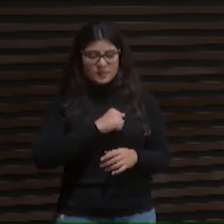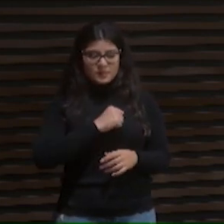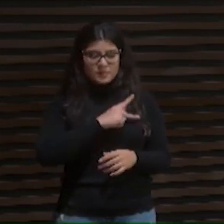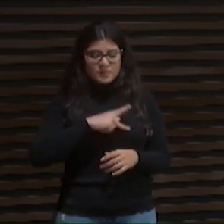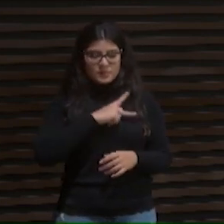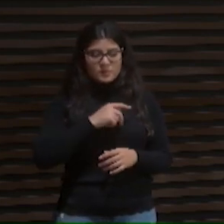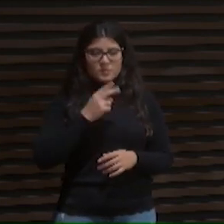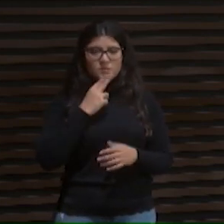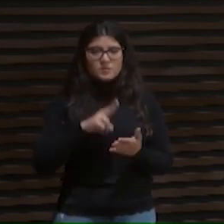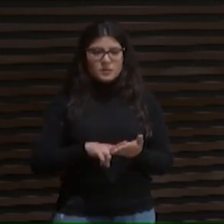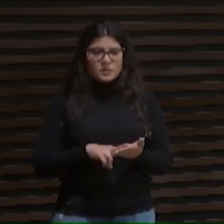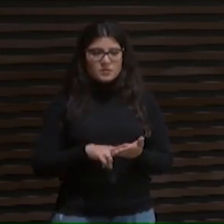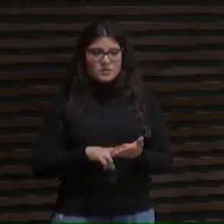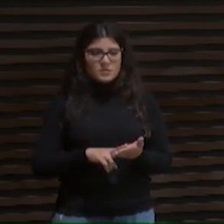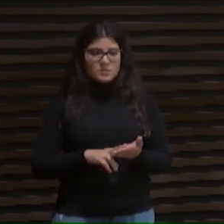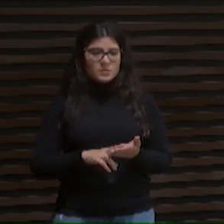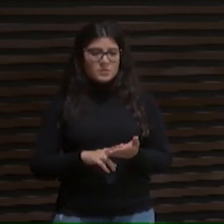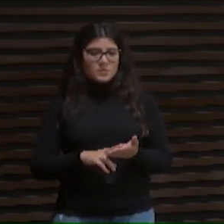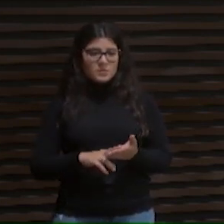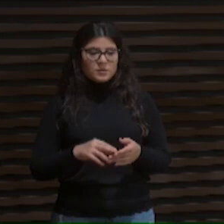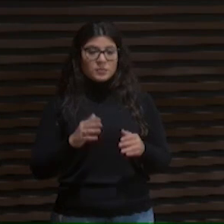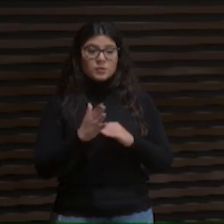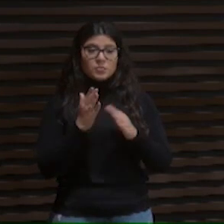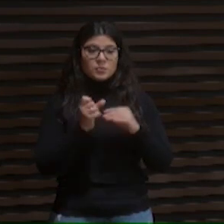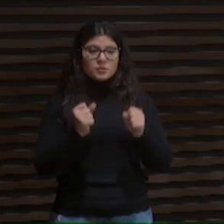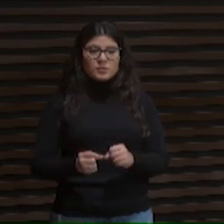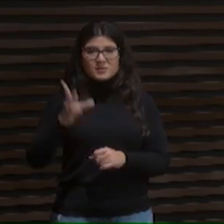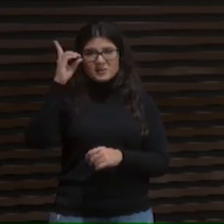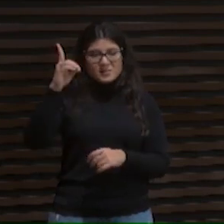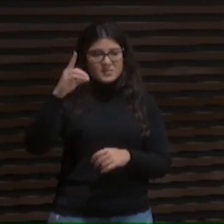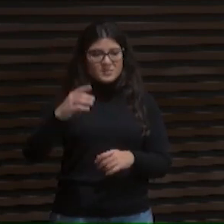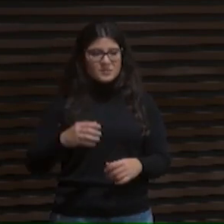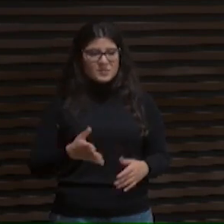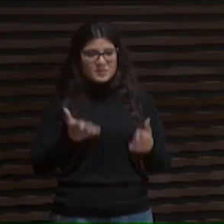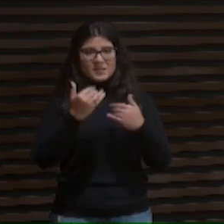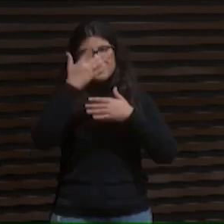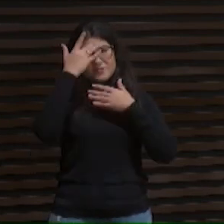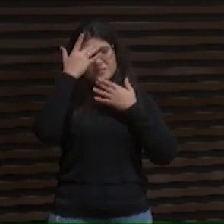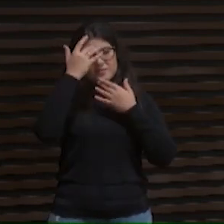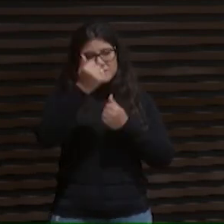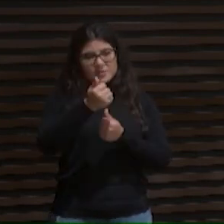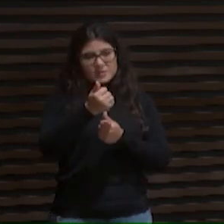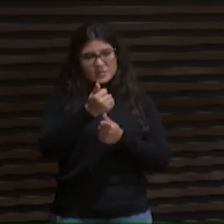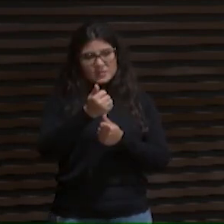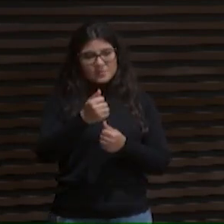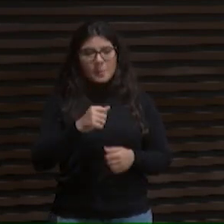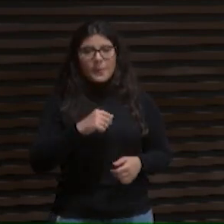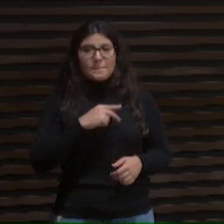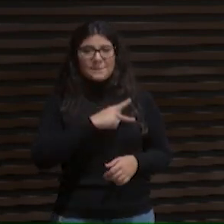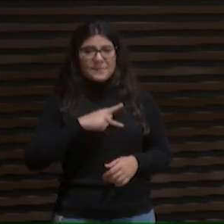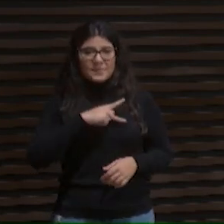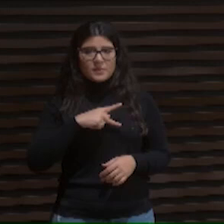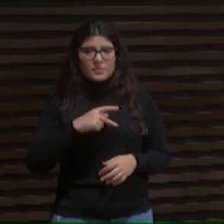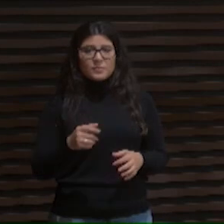Filipenses? Tudo posso naquele que me fortalece. Paulo estava preso em